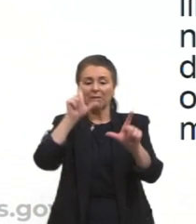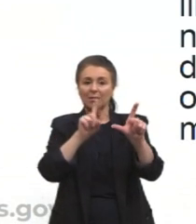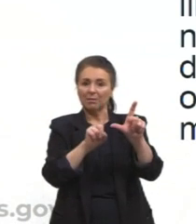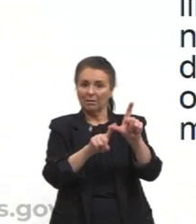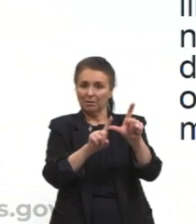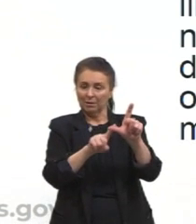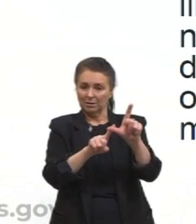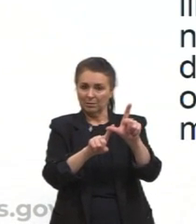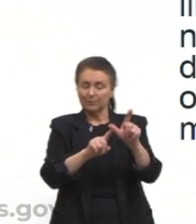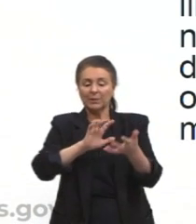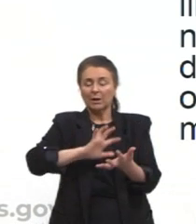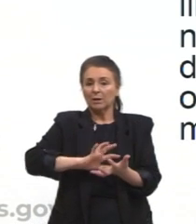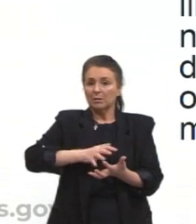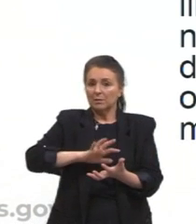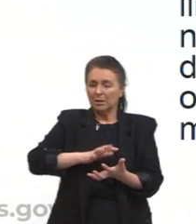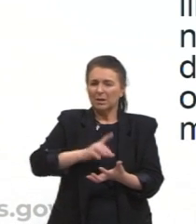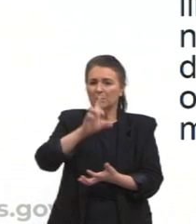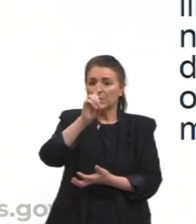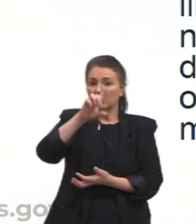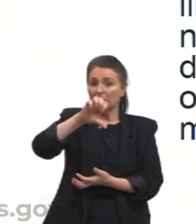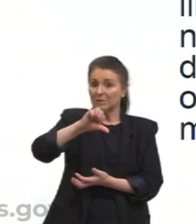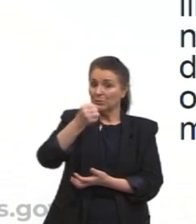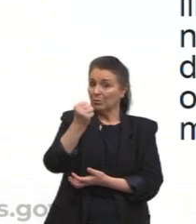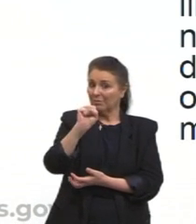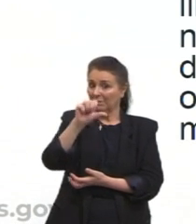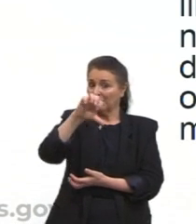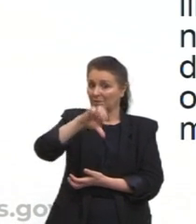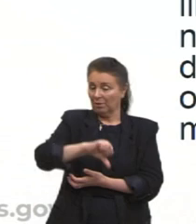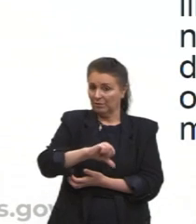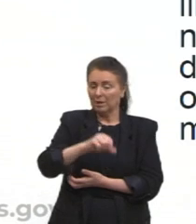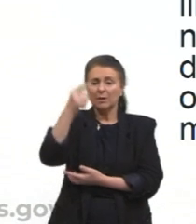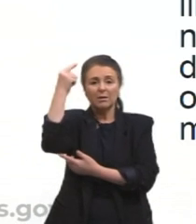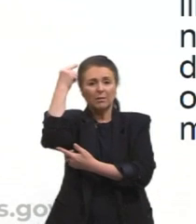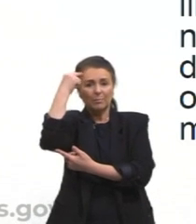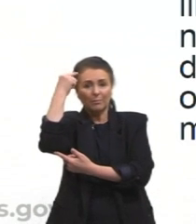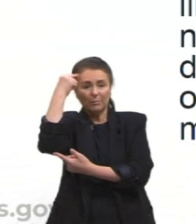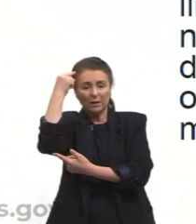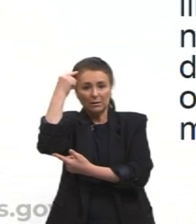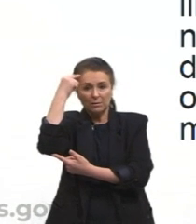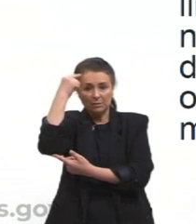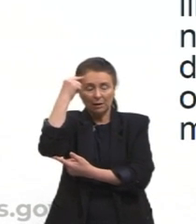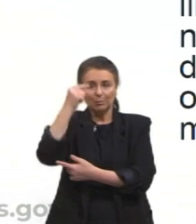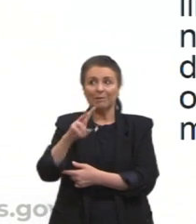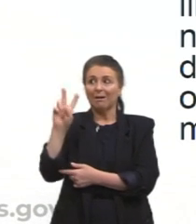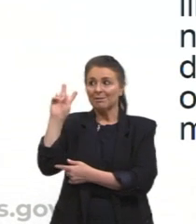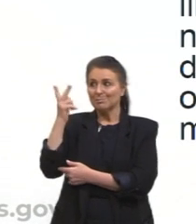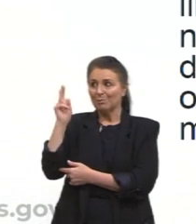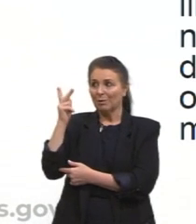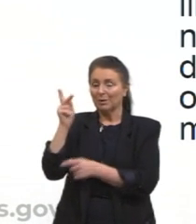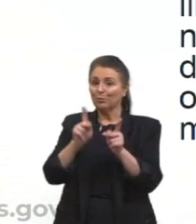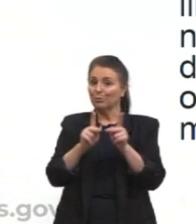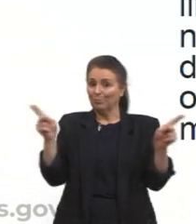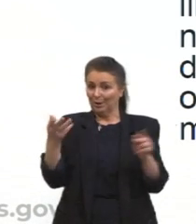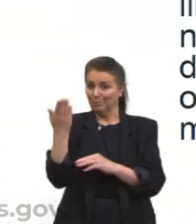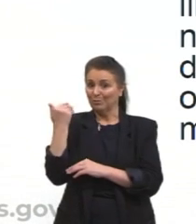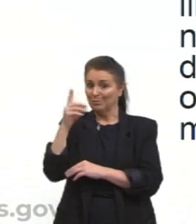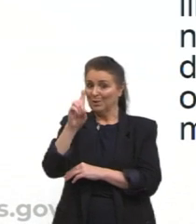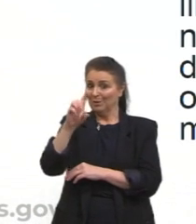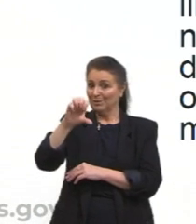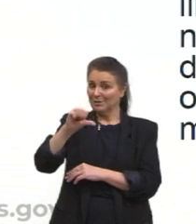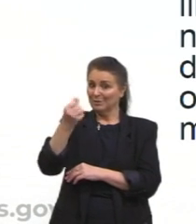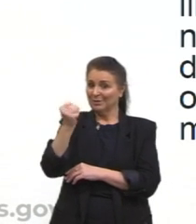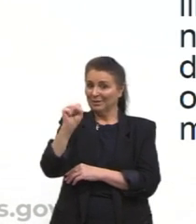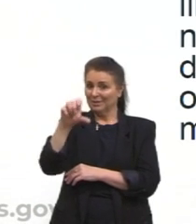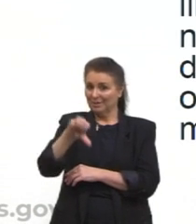Ele é um samba-enredo aí de 1989 e pensando aí no fator histórico né da época a gente tá aí